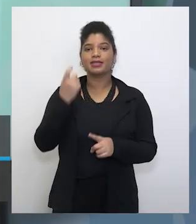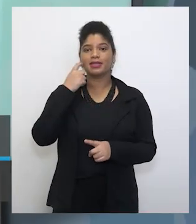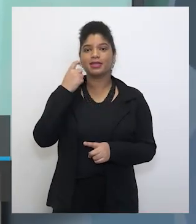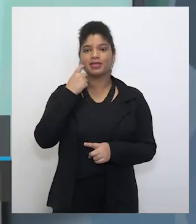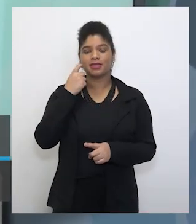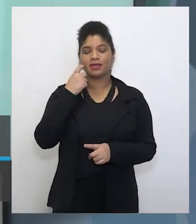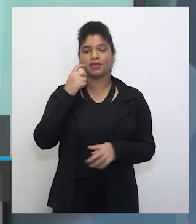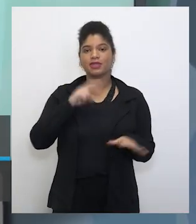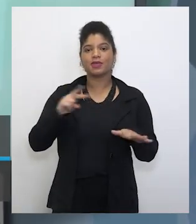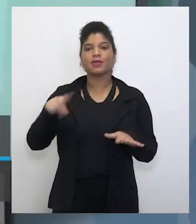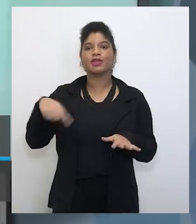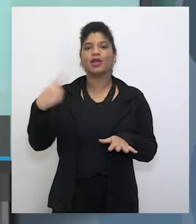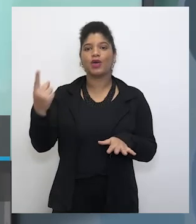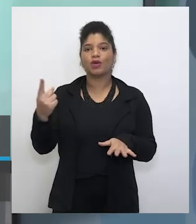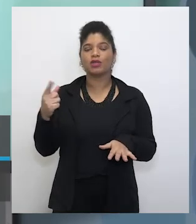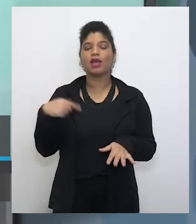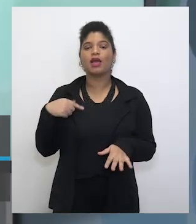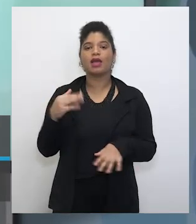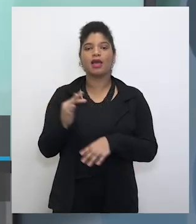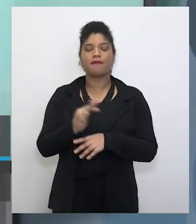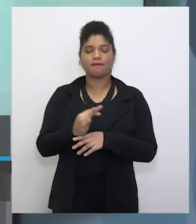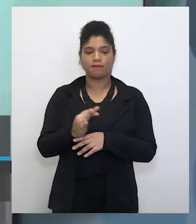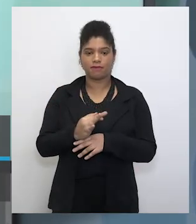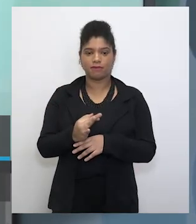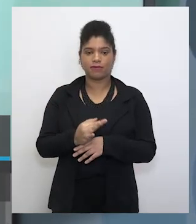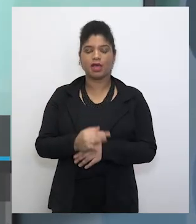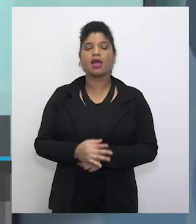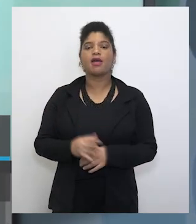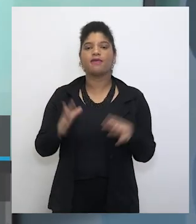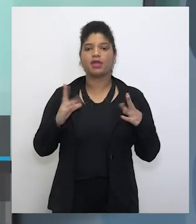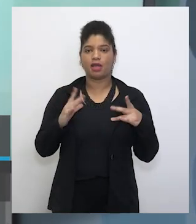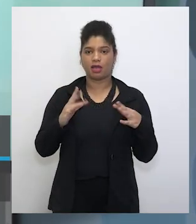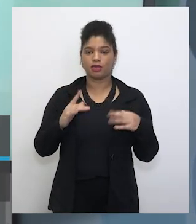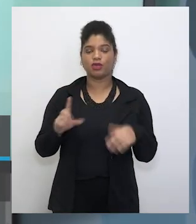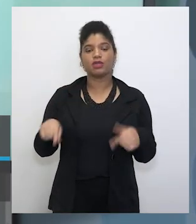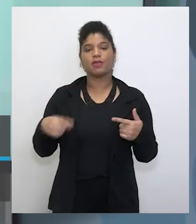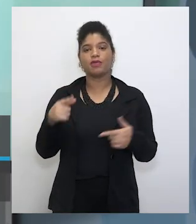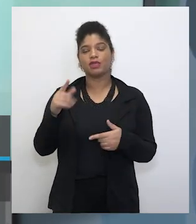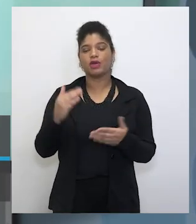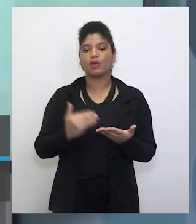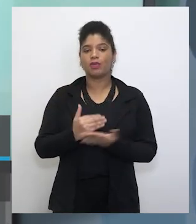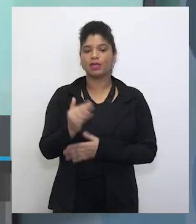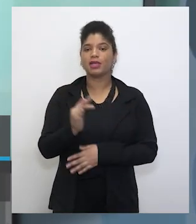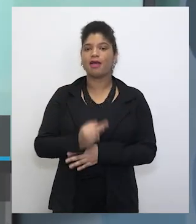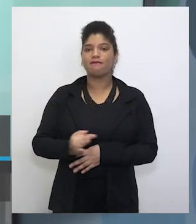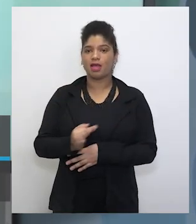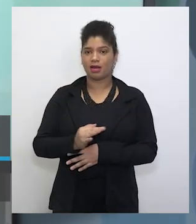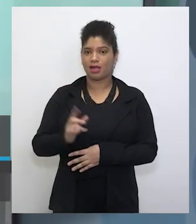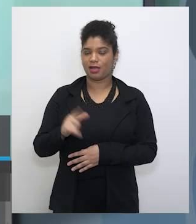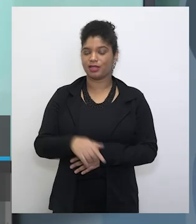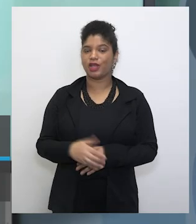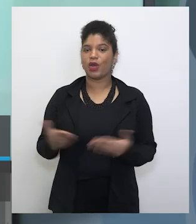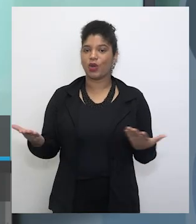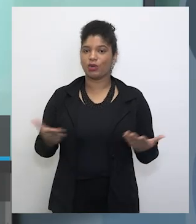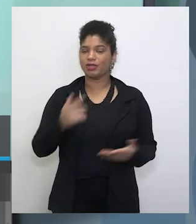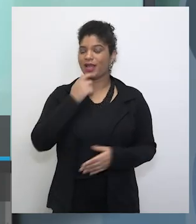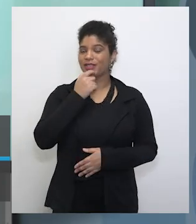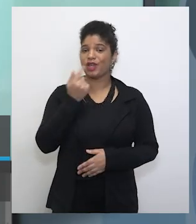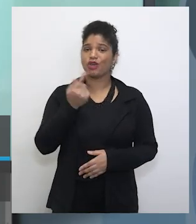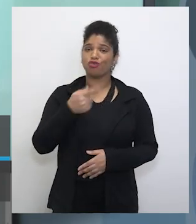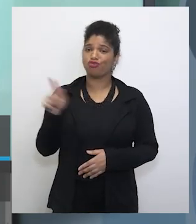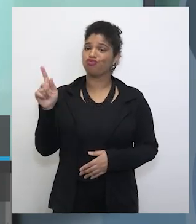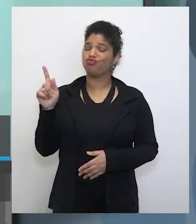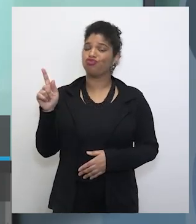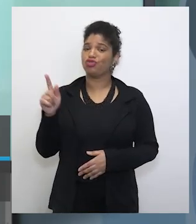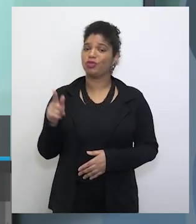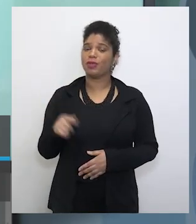então a gente não tem aula. E a outra sexta, vocês já vão estar em férias. Então, hoje, de inglês, é a última aula. Tem aula semana